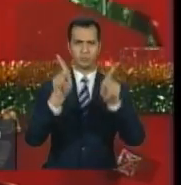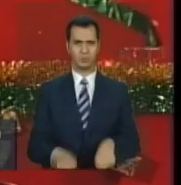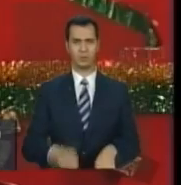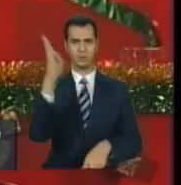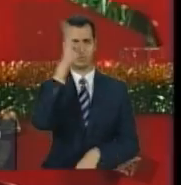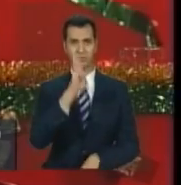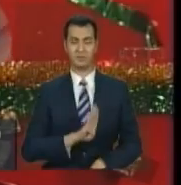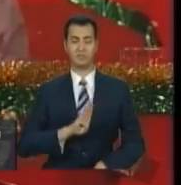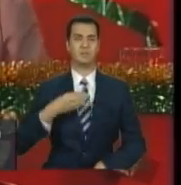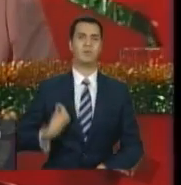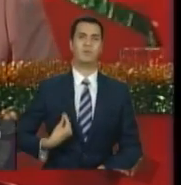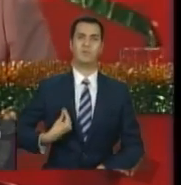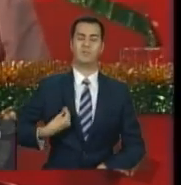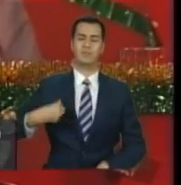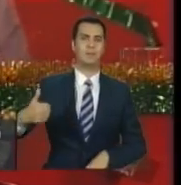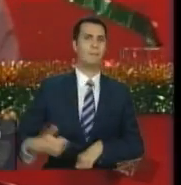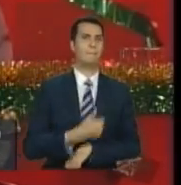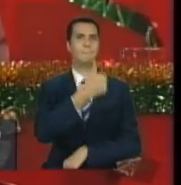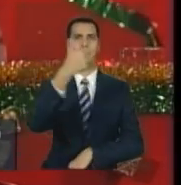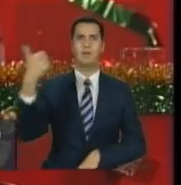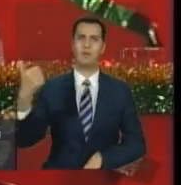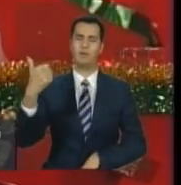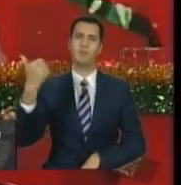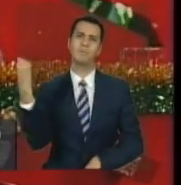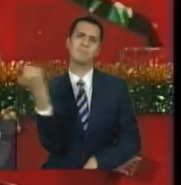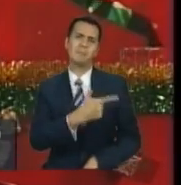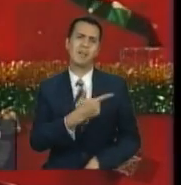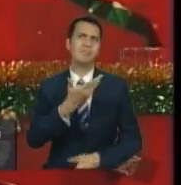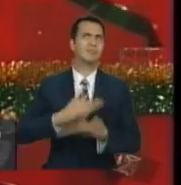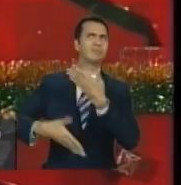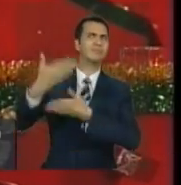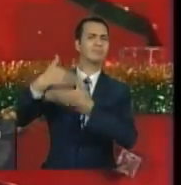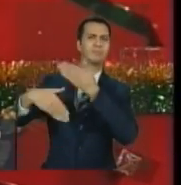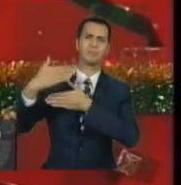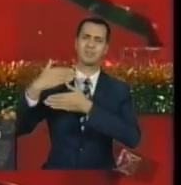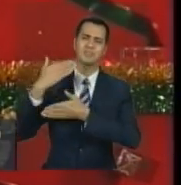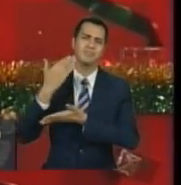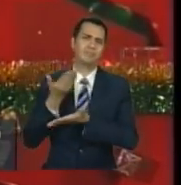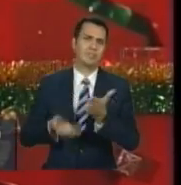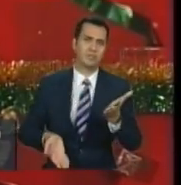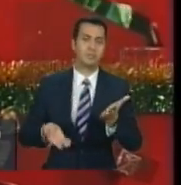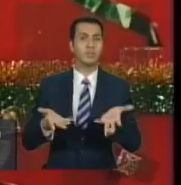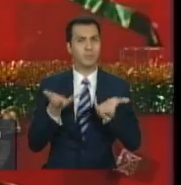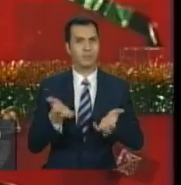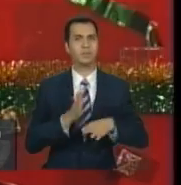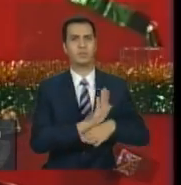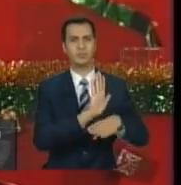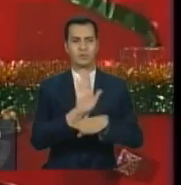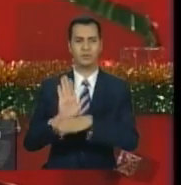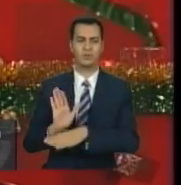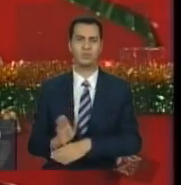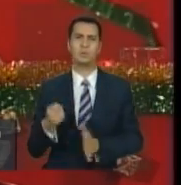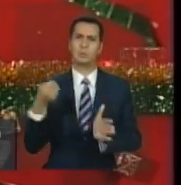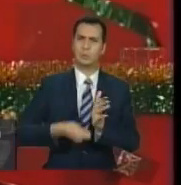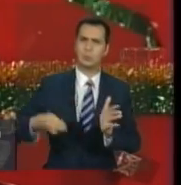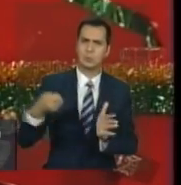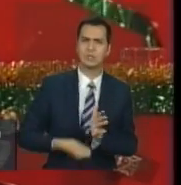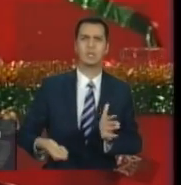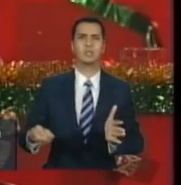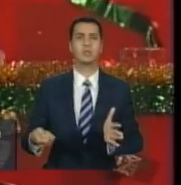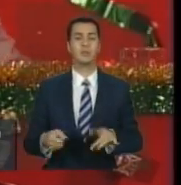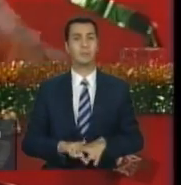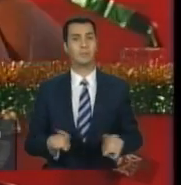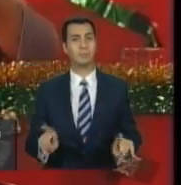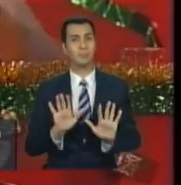vida melhor do que nesses últimos anos o povo brasileiro teve. Contribuir para isso, lutar por isso.